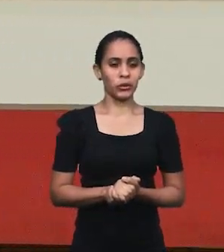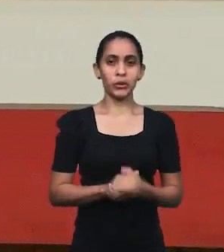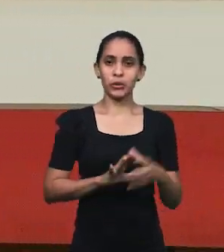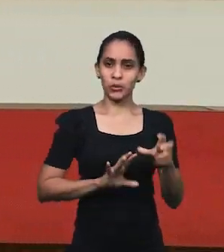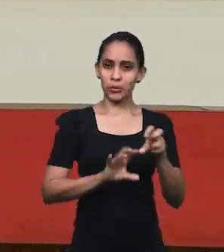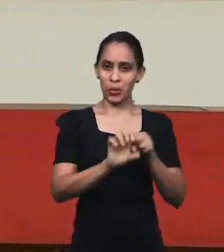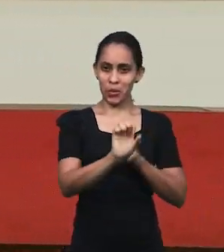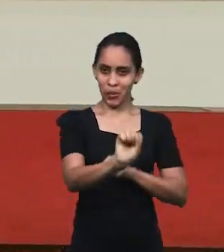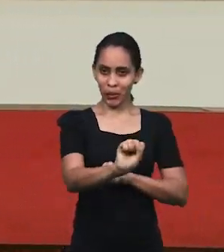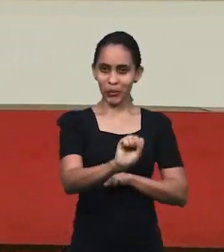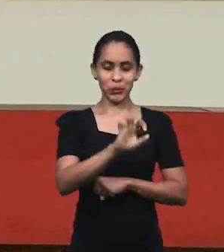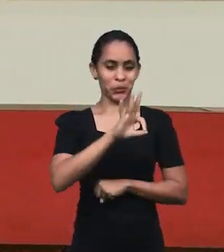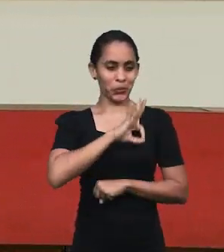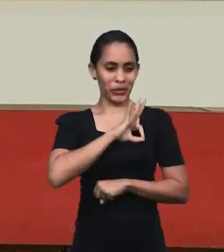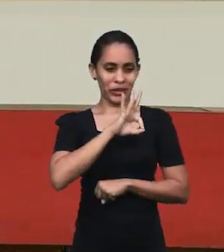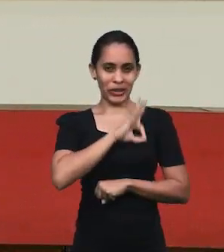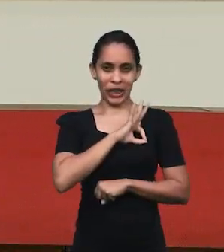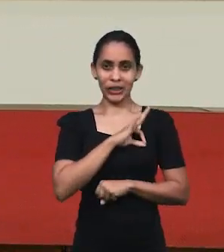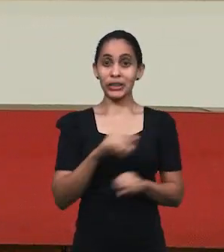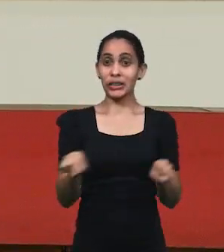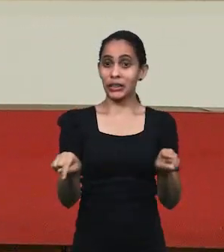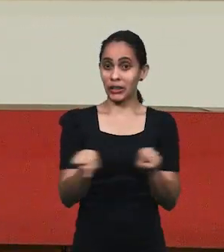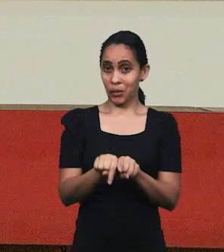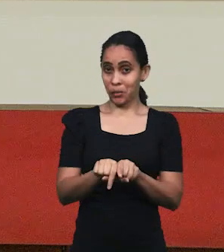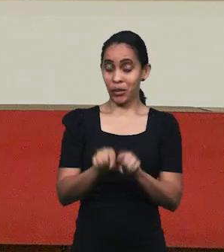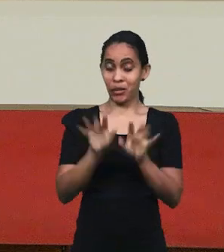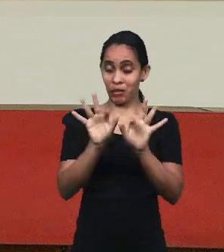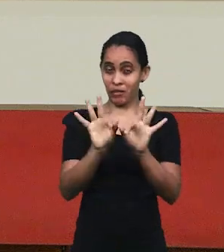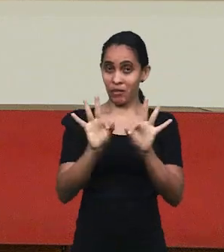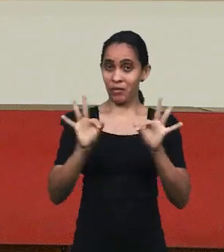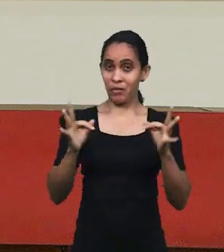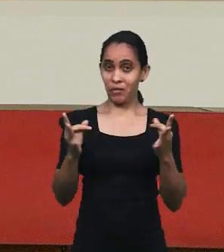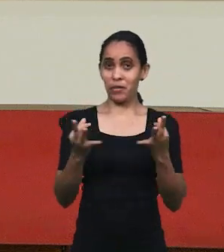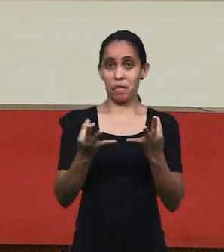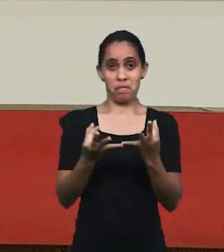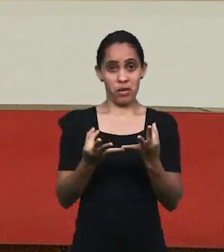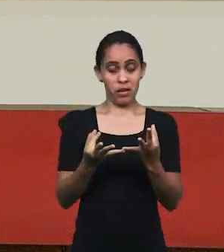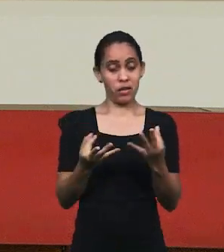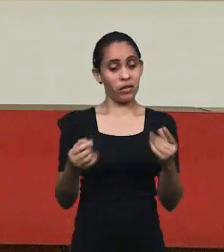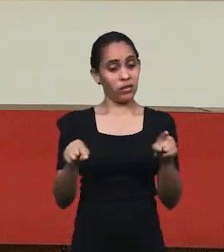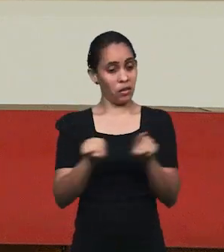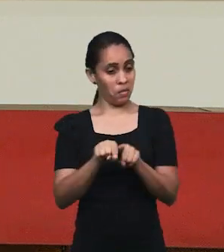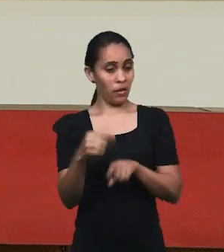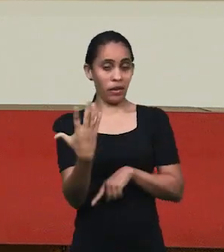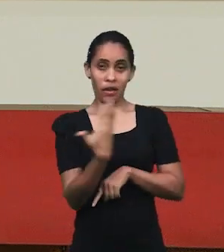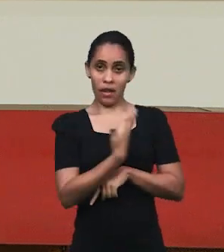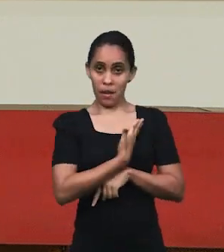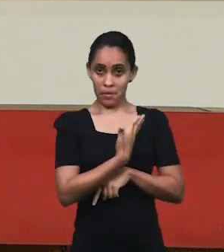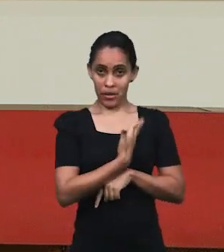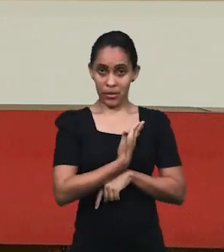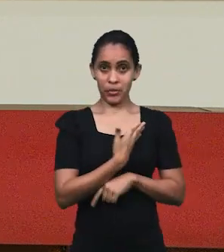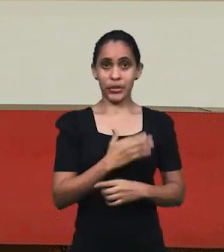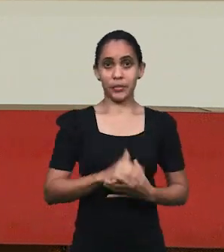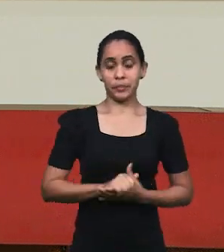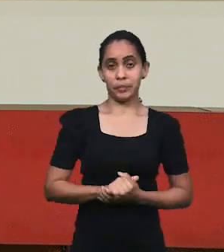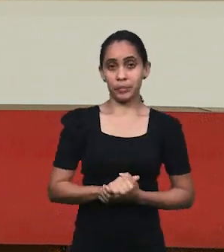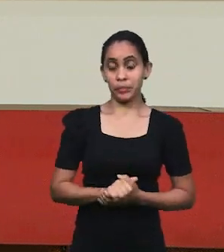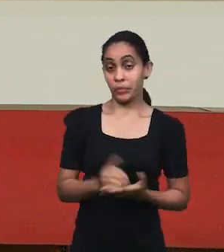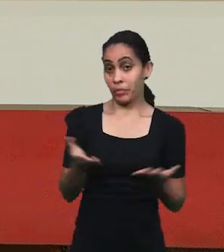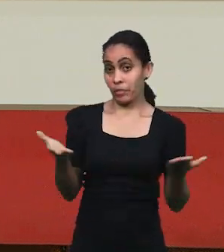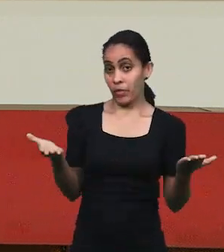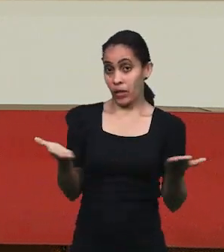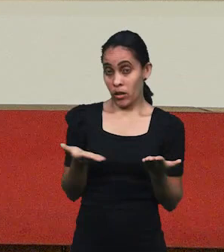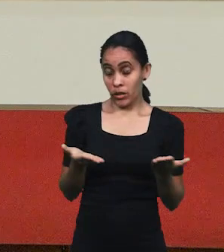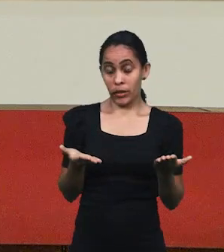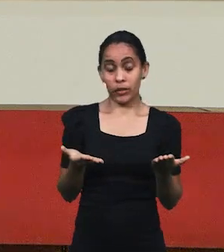Senhor Jesus, o grande amor de Deus Pai e as eternas santa comunhão